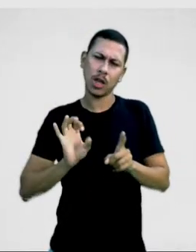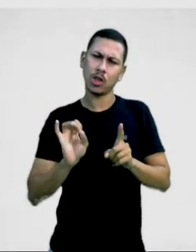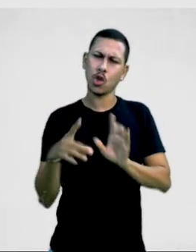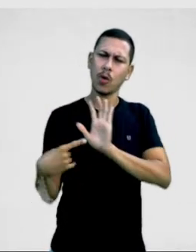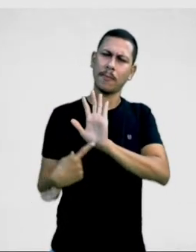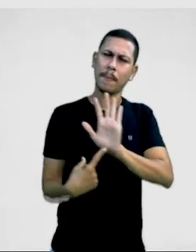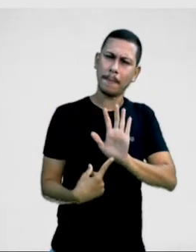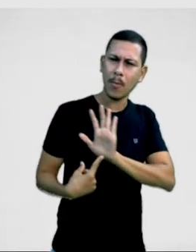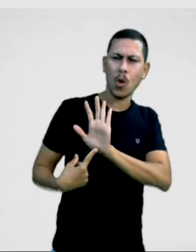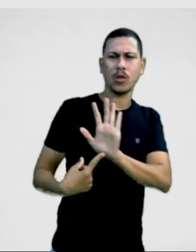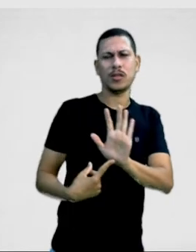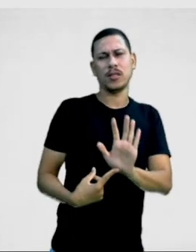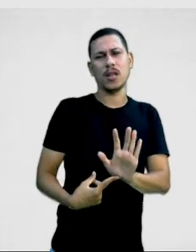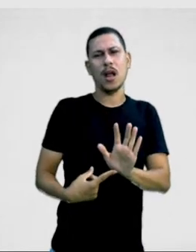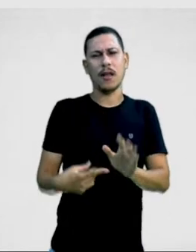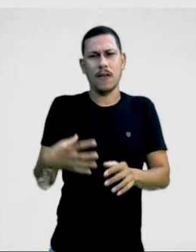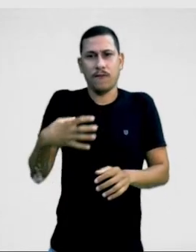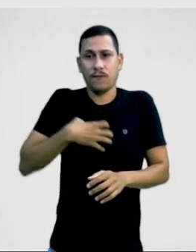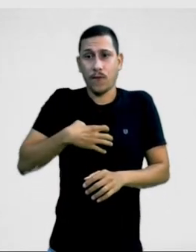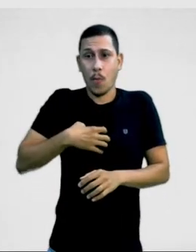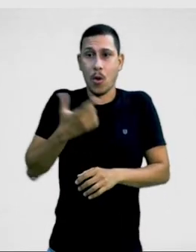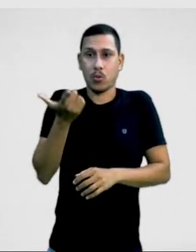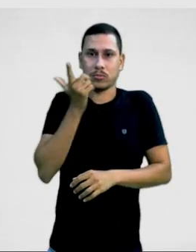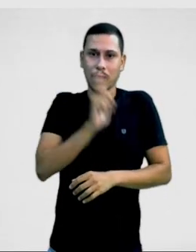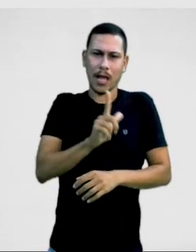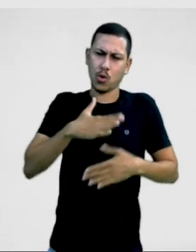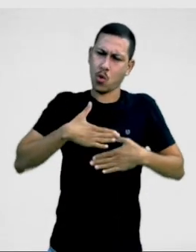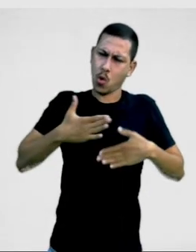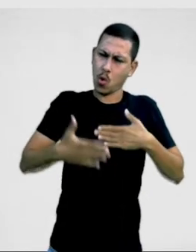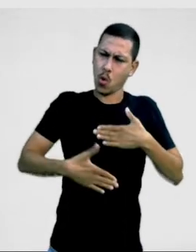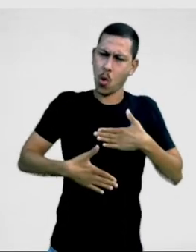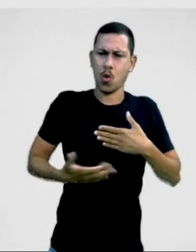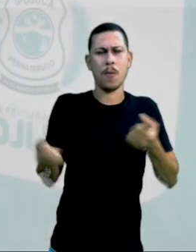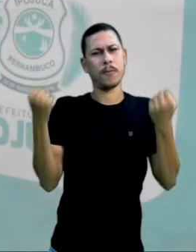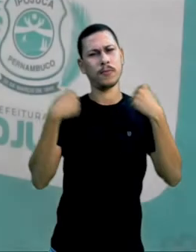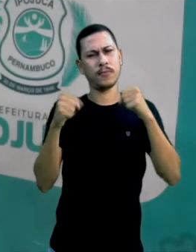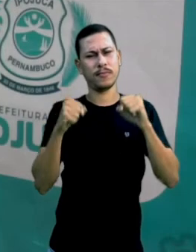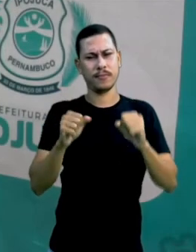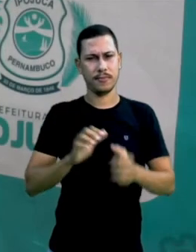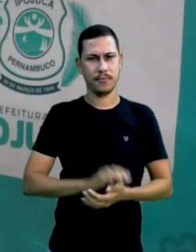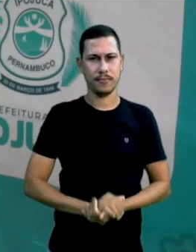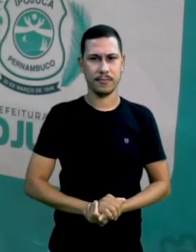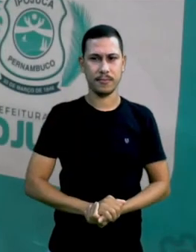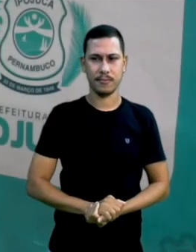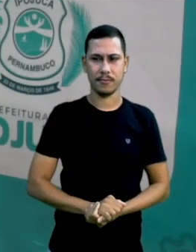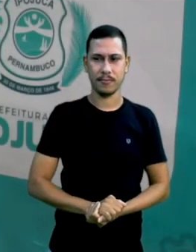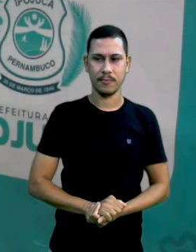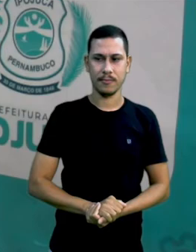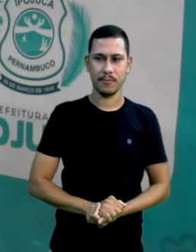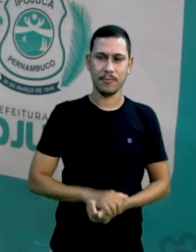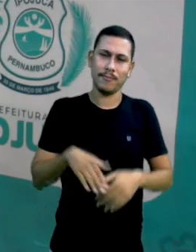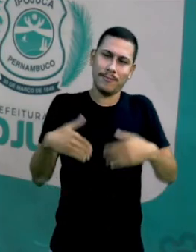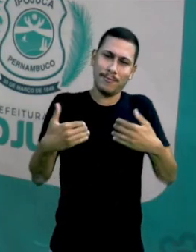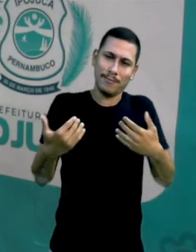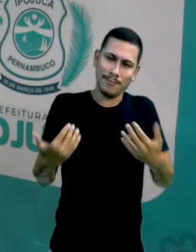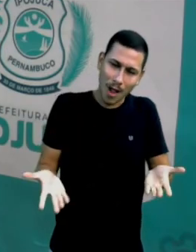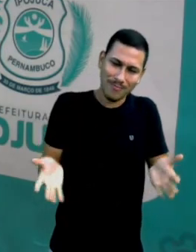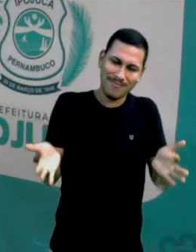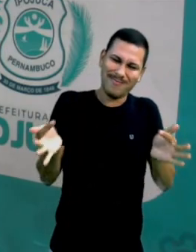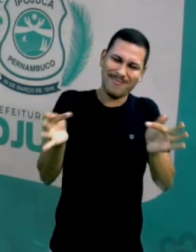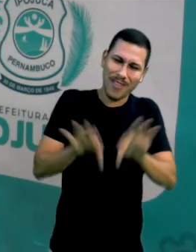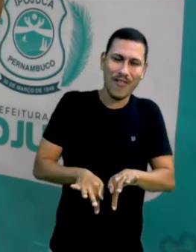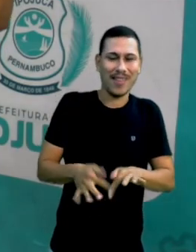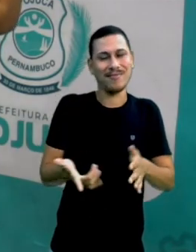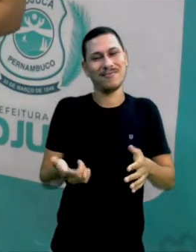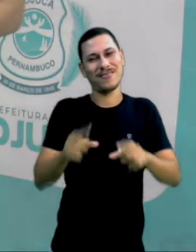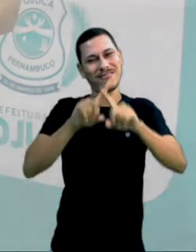buscando demonstrar para as pessoas a capacidade da ginástica, os elementos da ginástica. Bom, por fim, eu deixo aqui